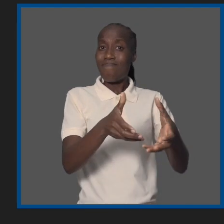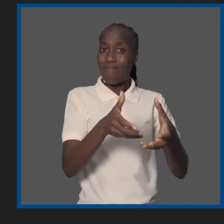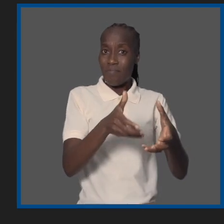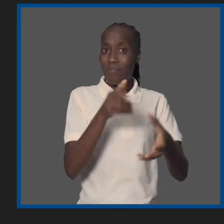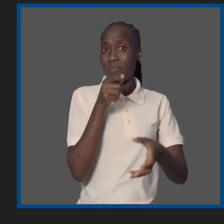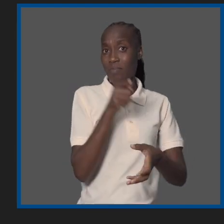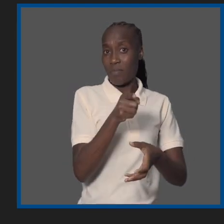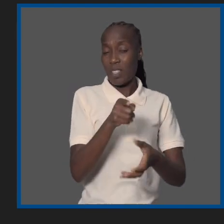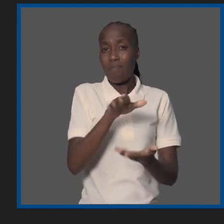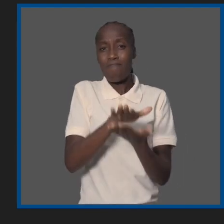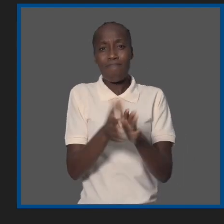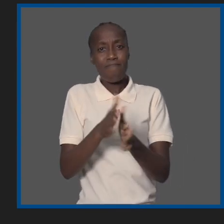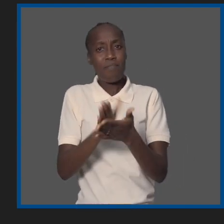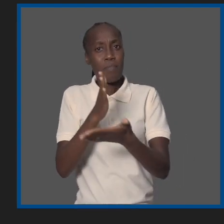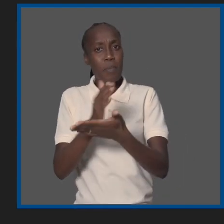mas também trabalhamos com